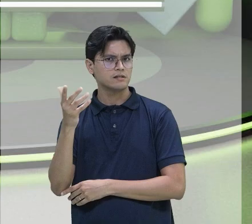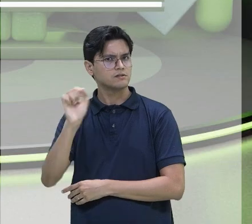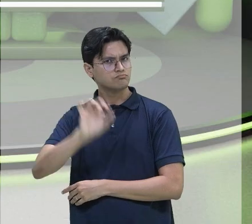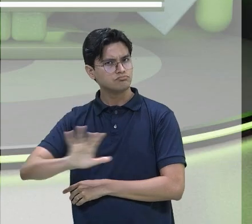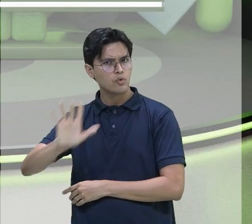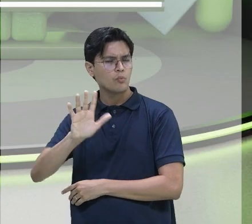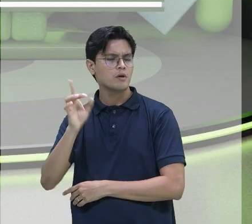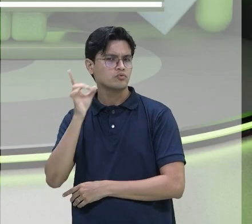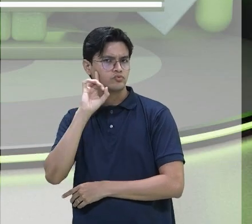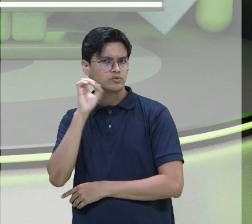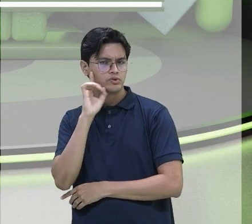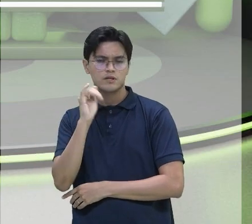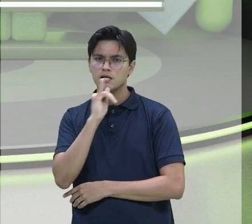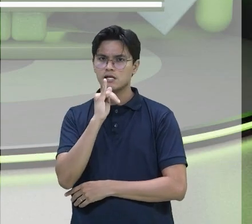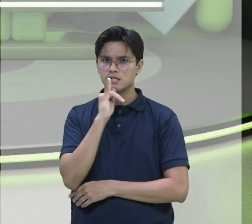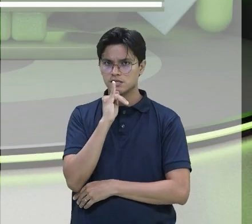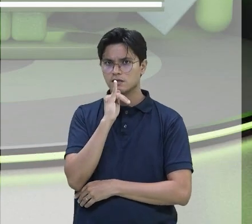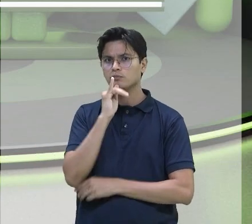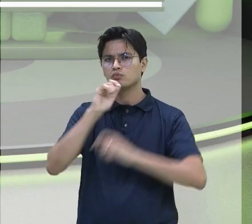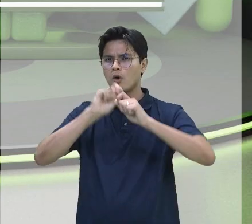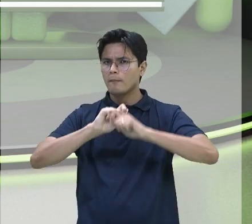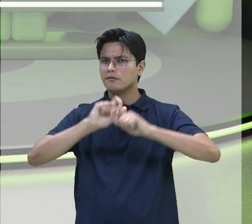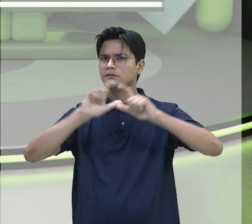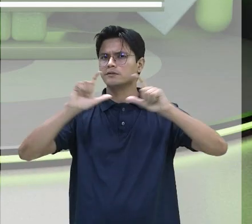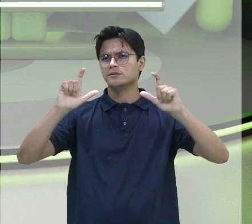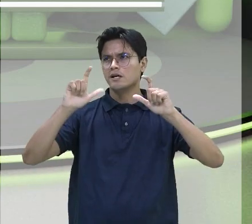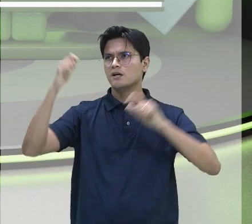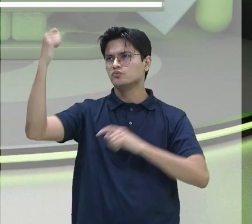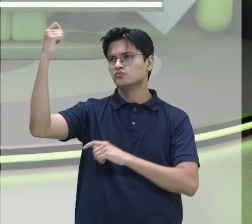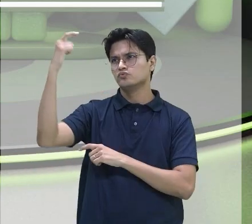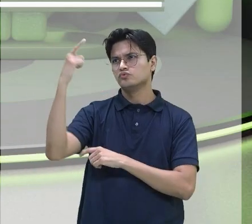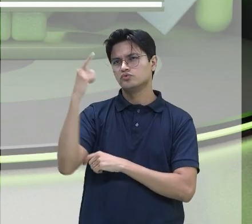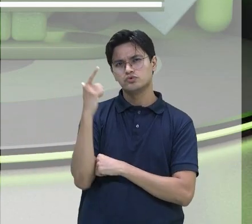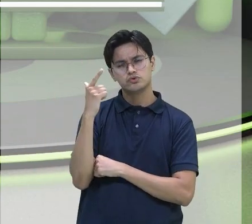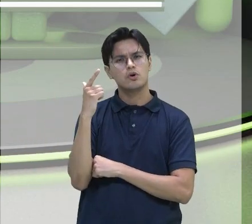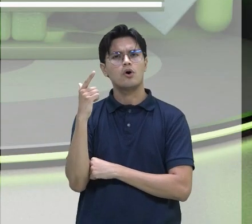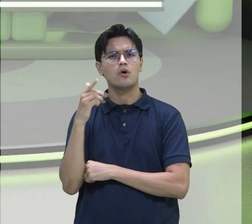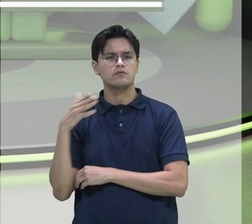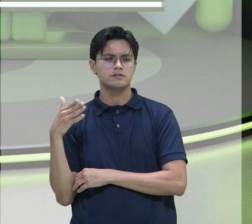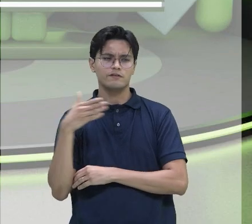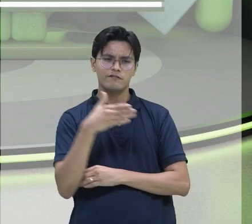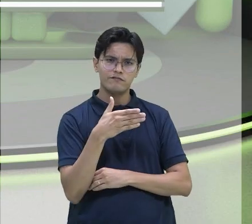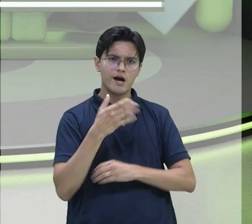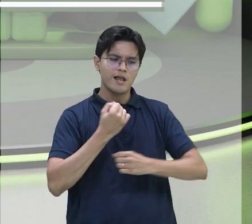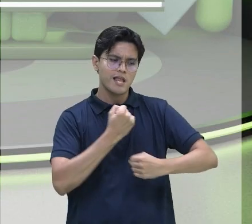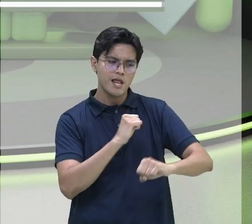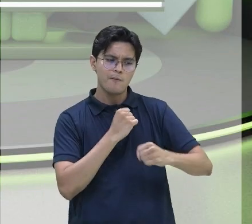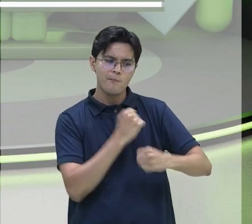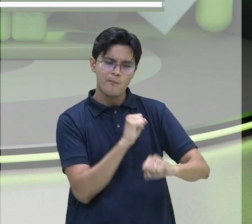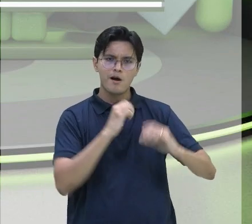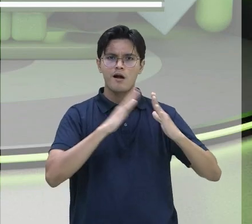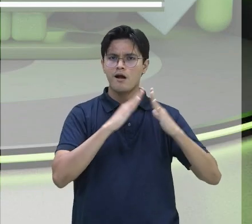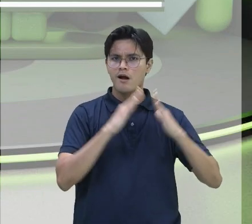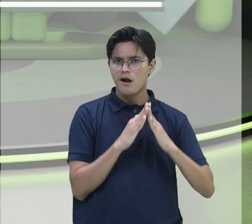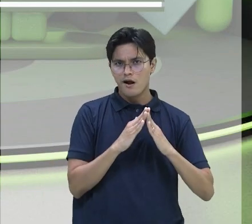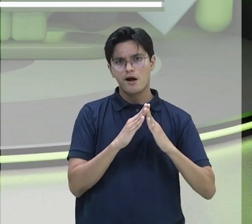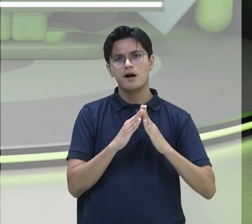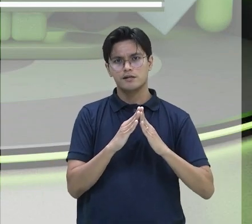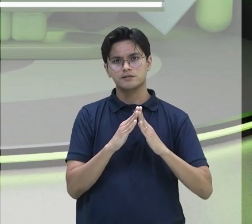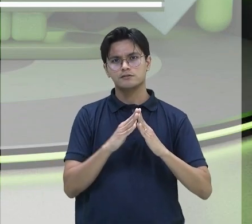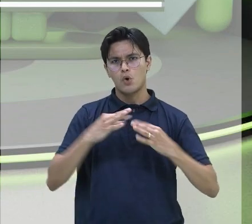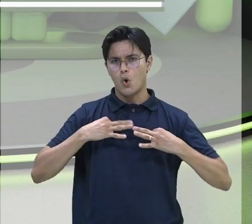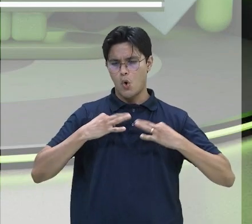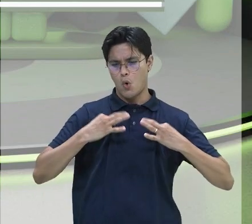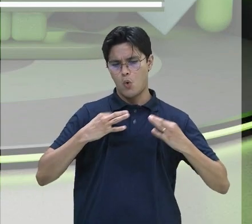Amanhece aquele dia ensolarado, né? Aí você vai, se anima a limpar a casa, botar a roupa para lavar e do